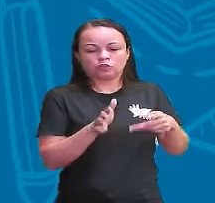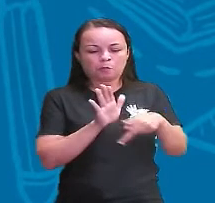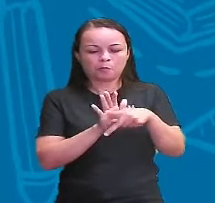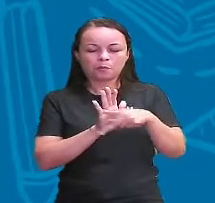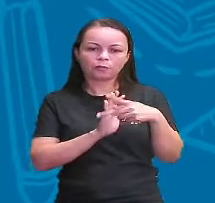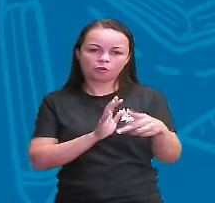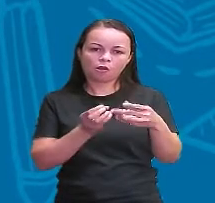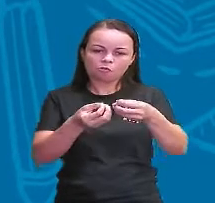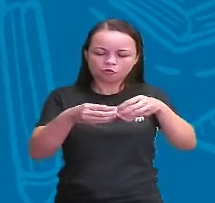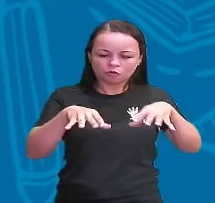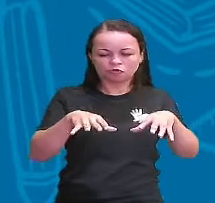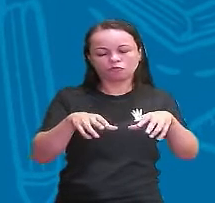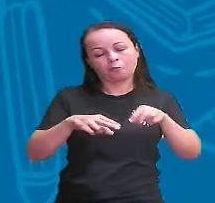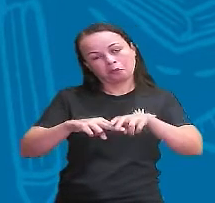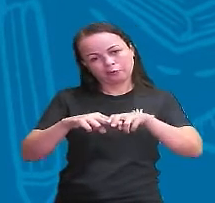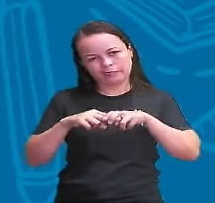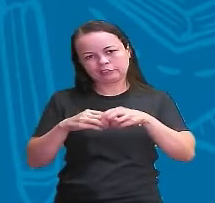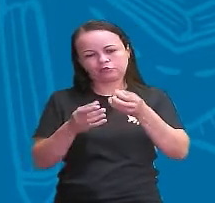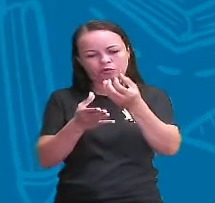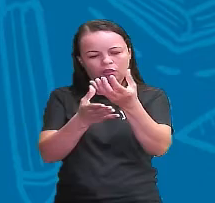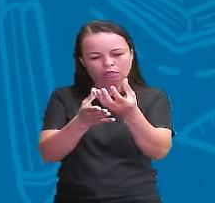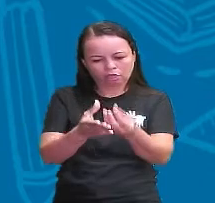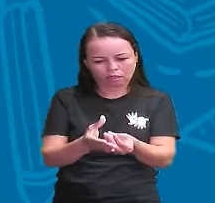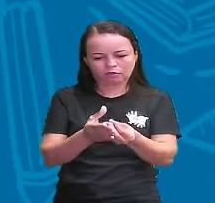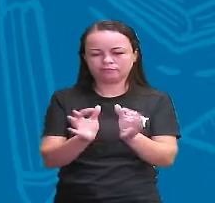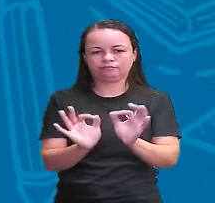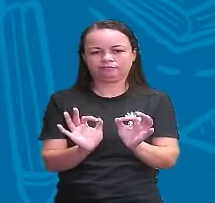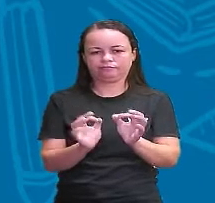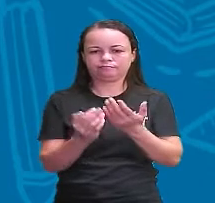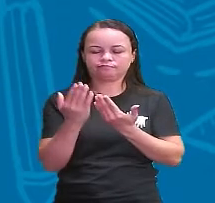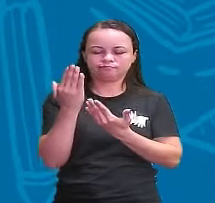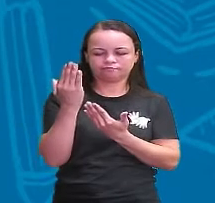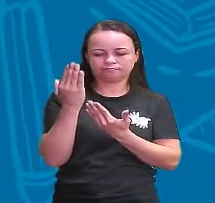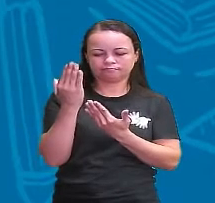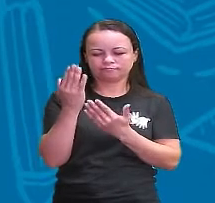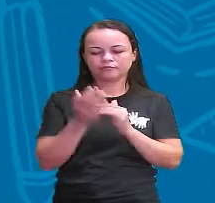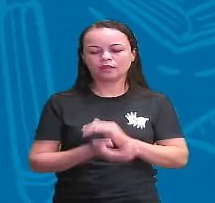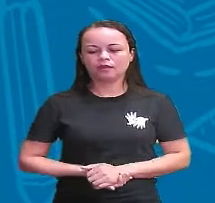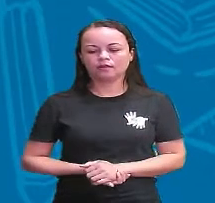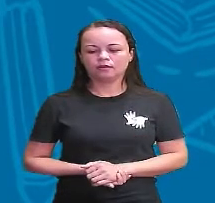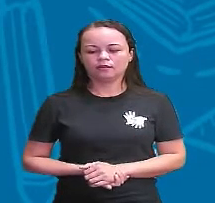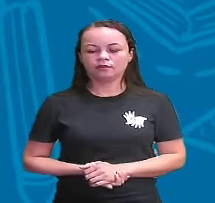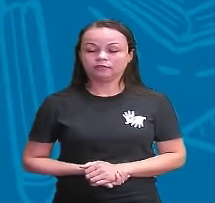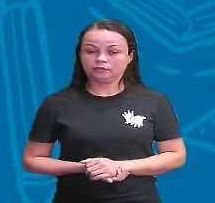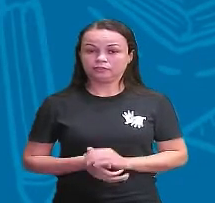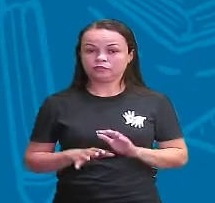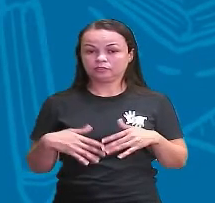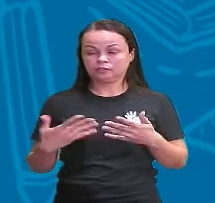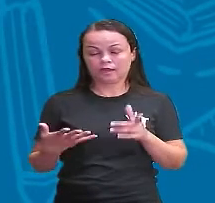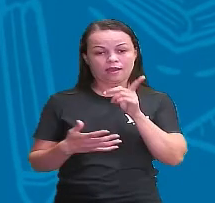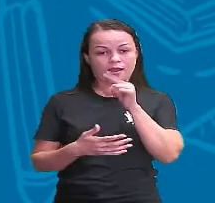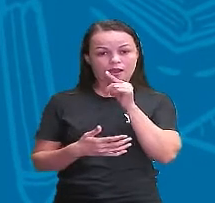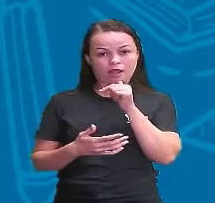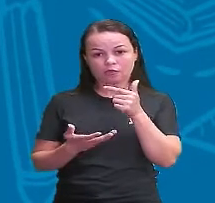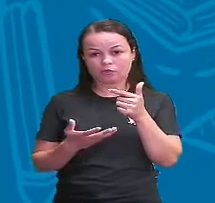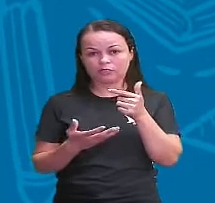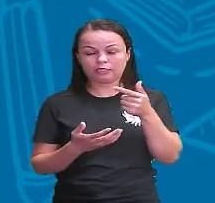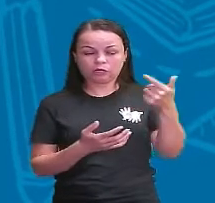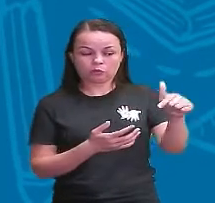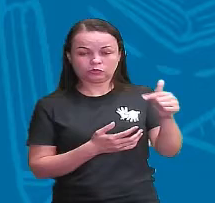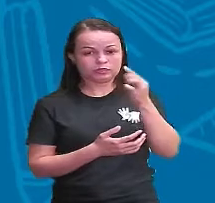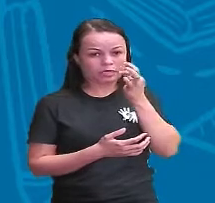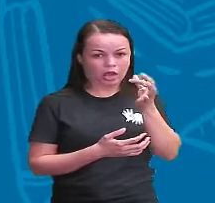isso que ele não afundou. E no caso da água sem sal, o ovo ele se tornou em algo